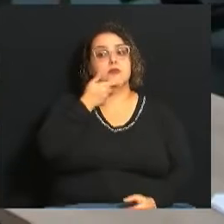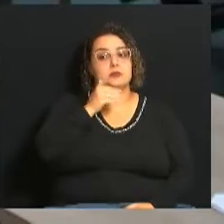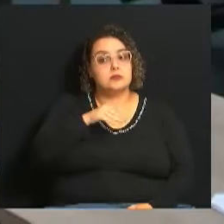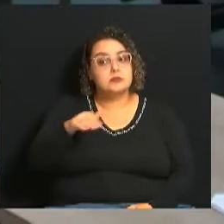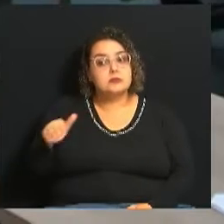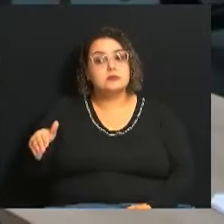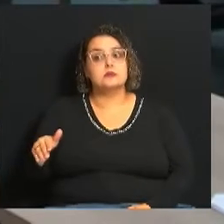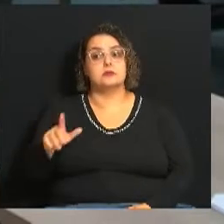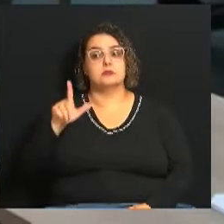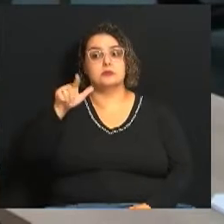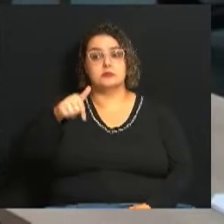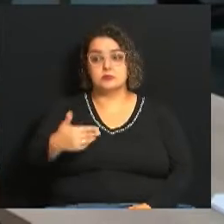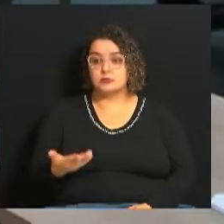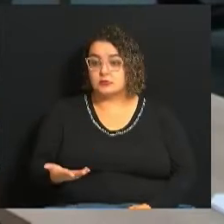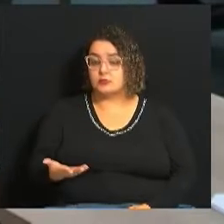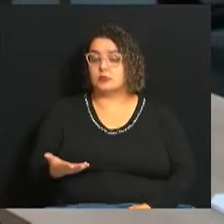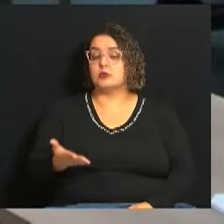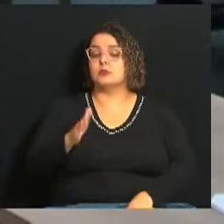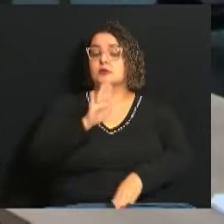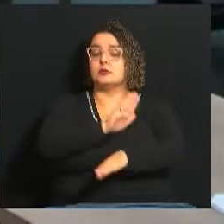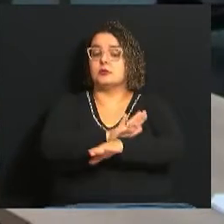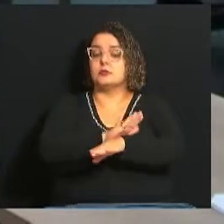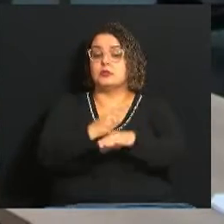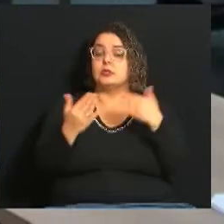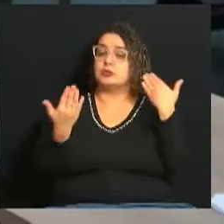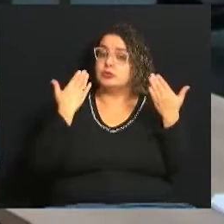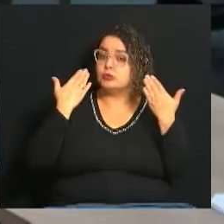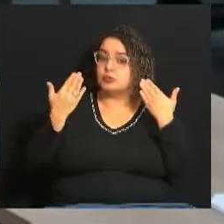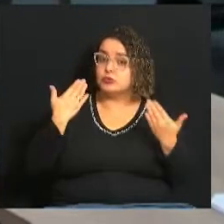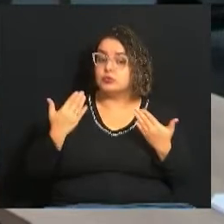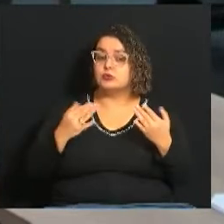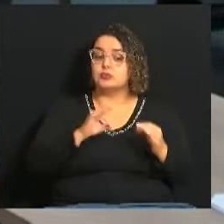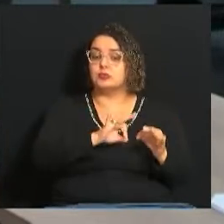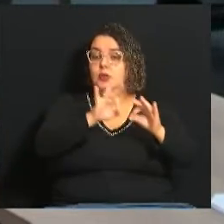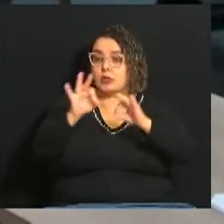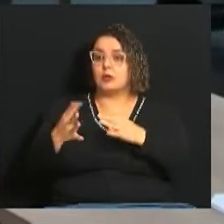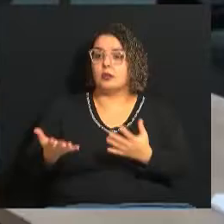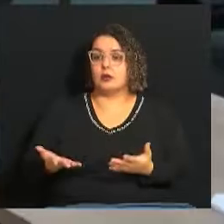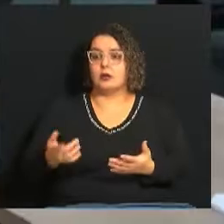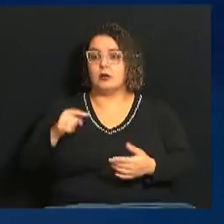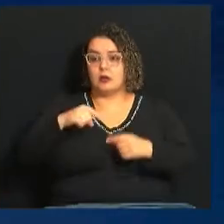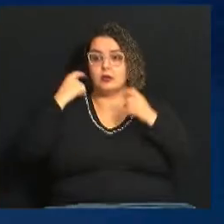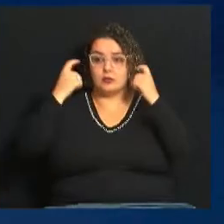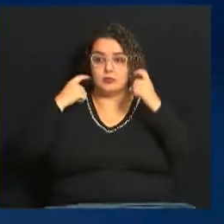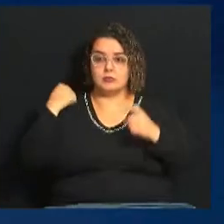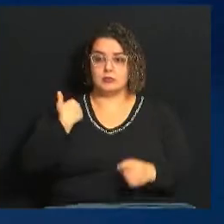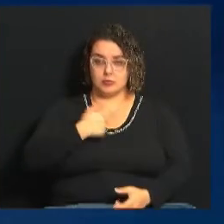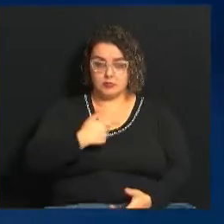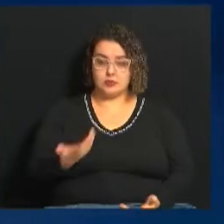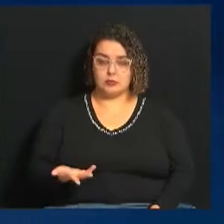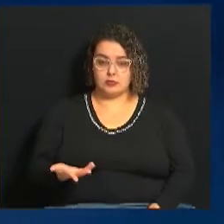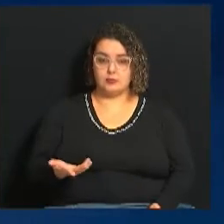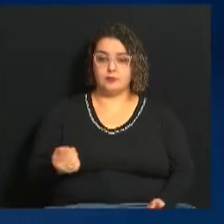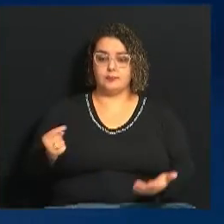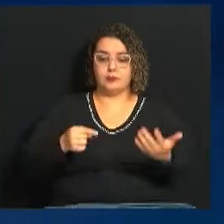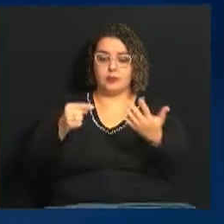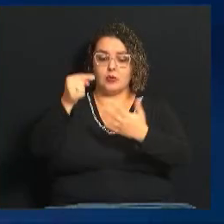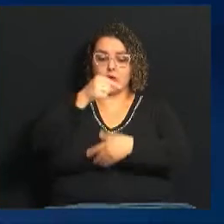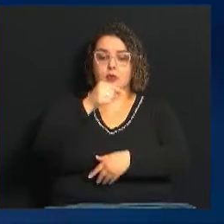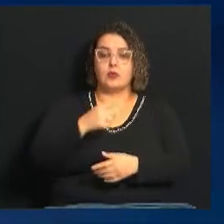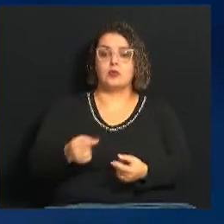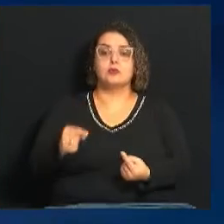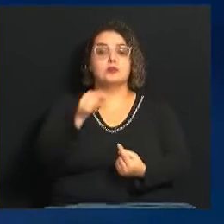vão ser amparadas através de um psicólogo, através de um acompanhamento. Então essa é a preocupação da gente. Entre os objetivos do programa